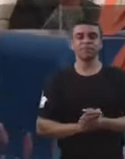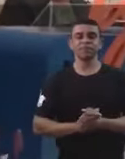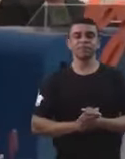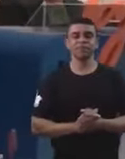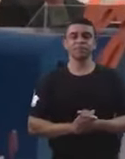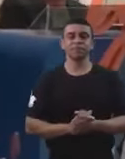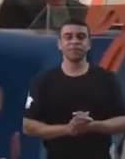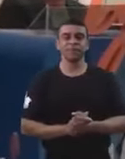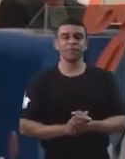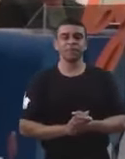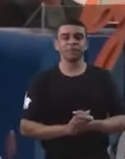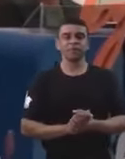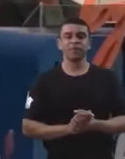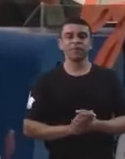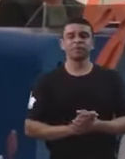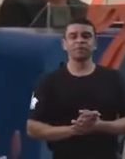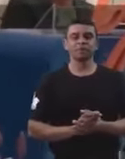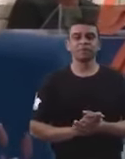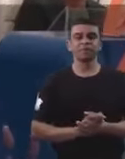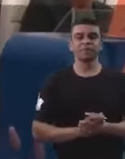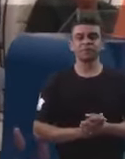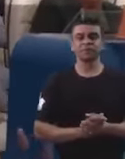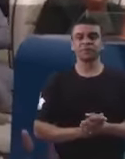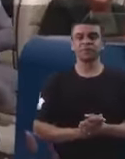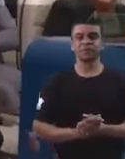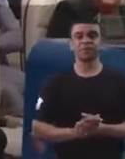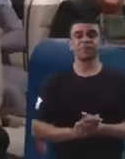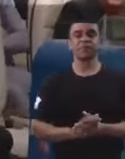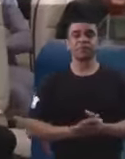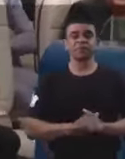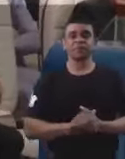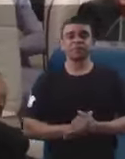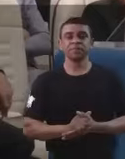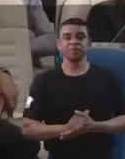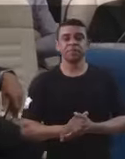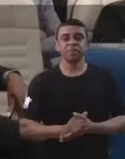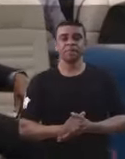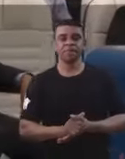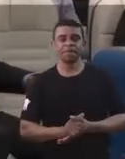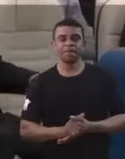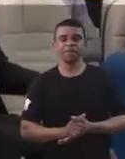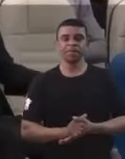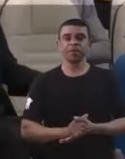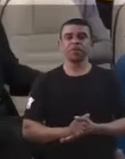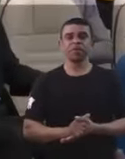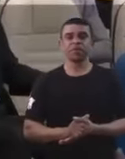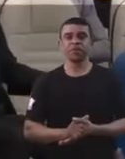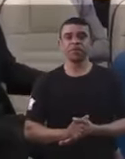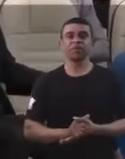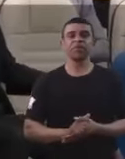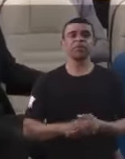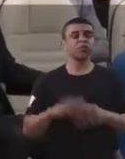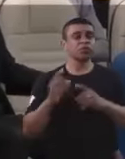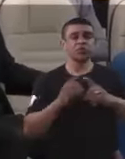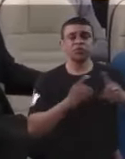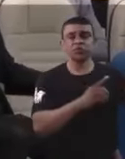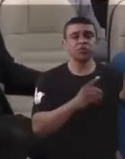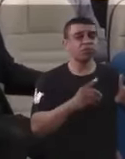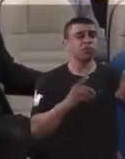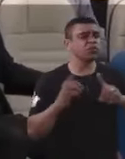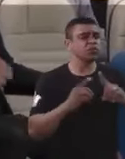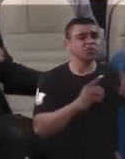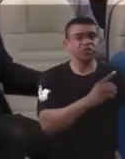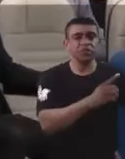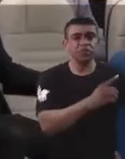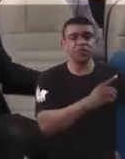Dá um desconto aí. Quando eles foram, os discípulos ficaram abismados. Como assim ele deixou o rico